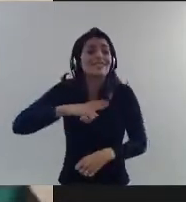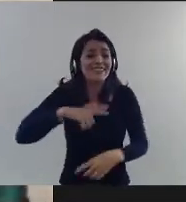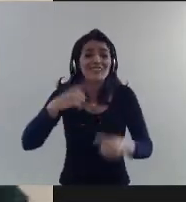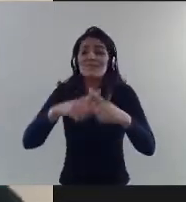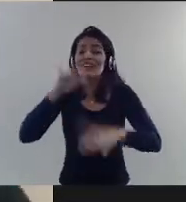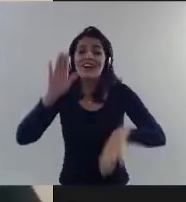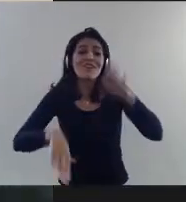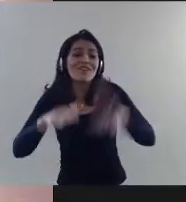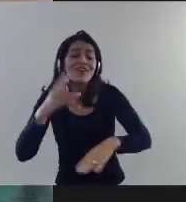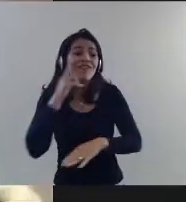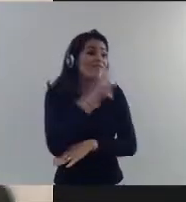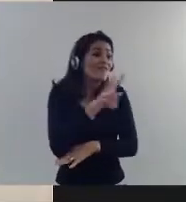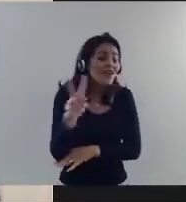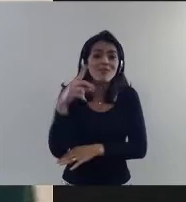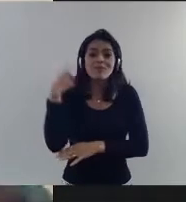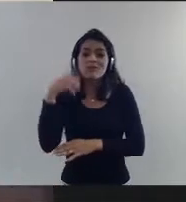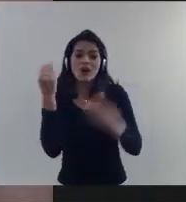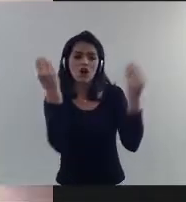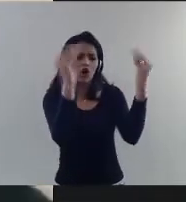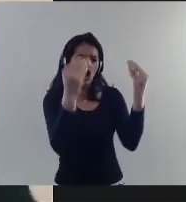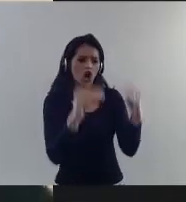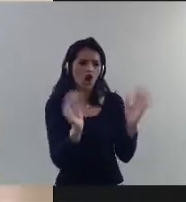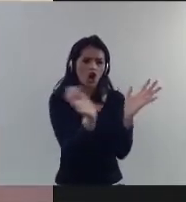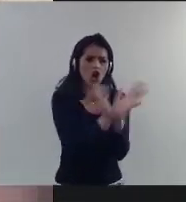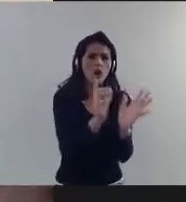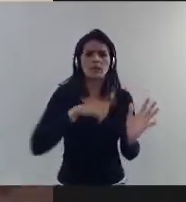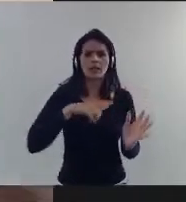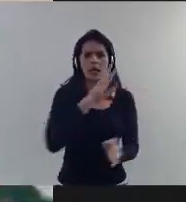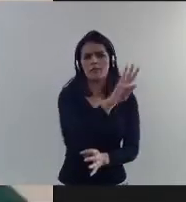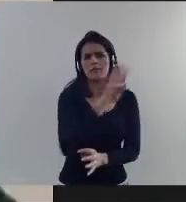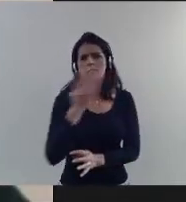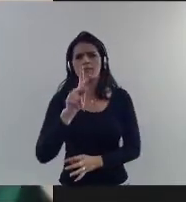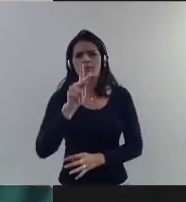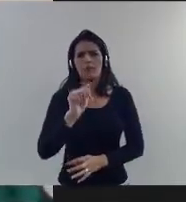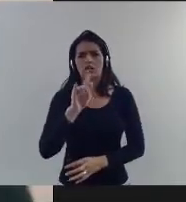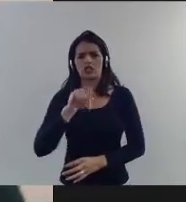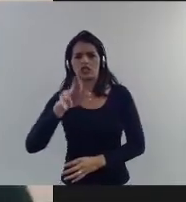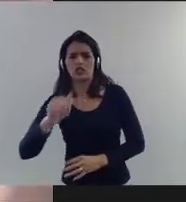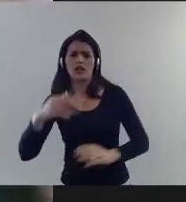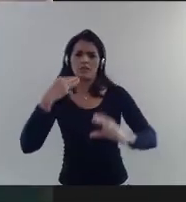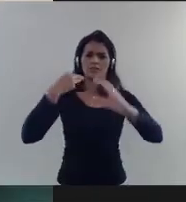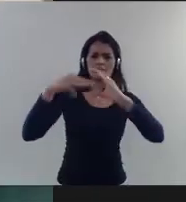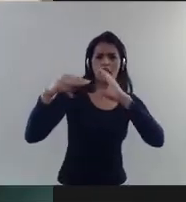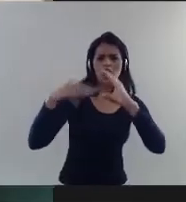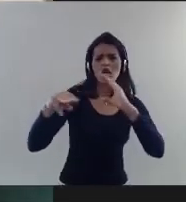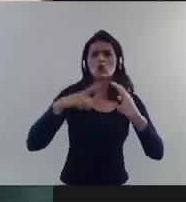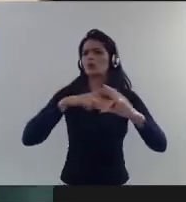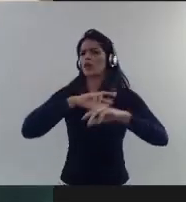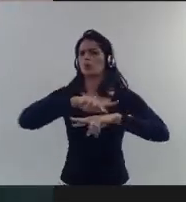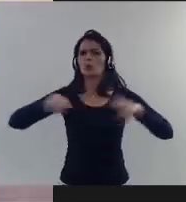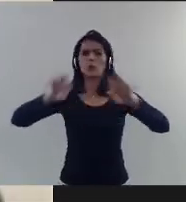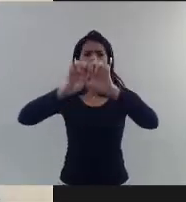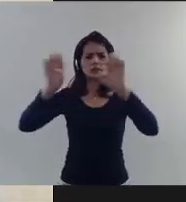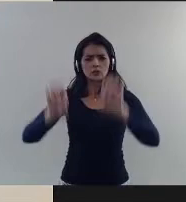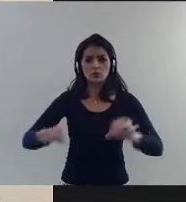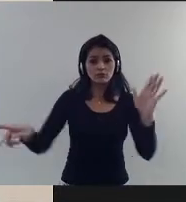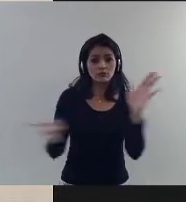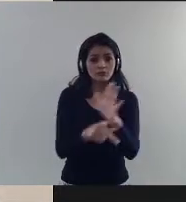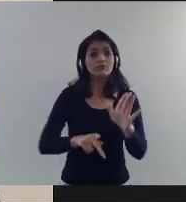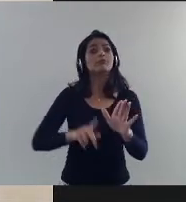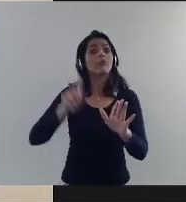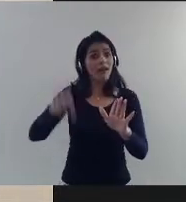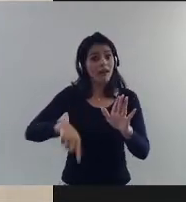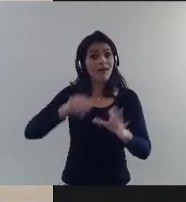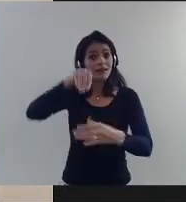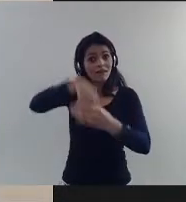advogados postando nos grupos que tem página, que tem e-mails, que tem aquela toda estrutura